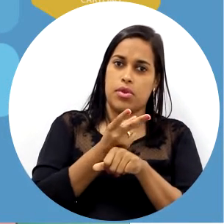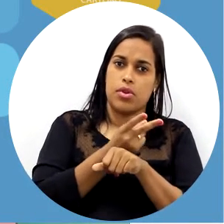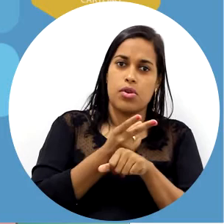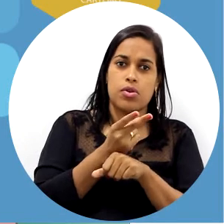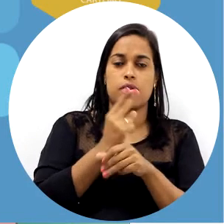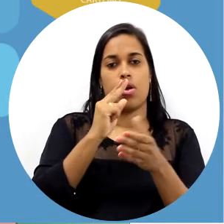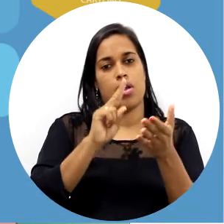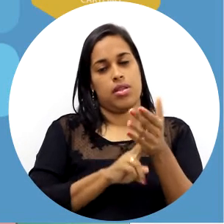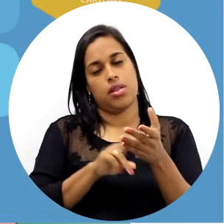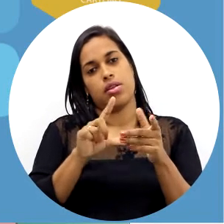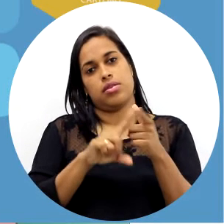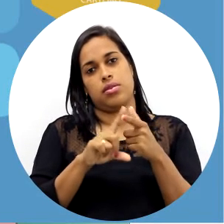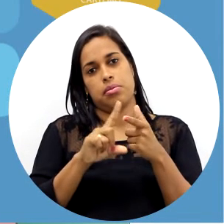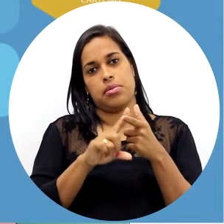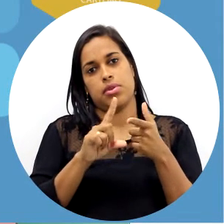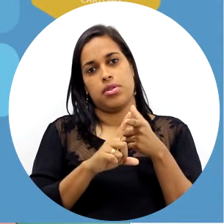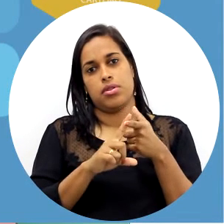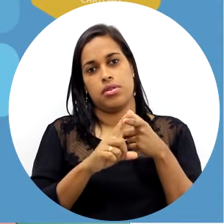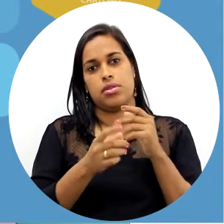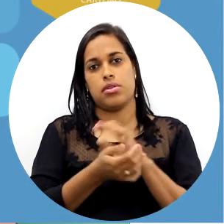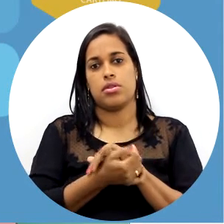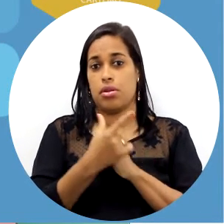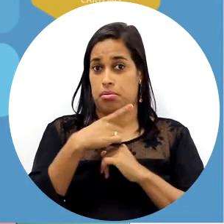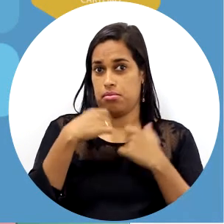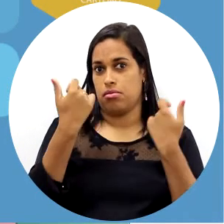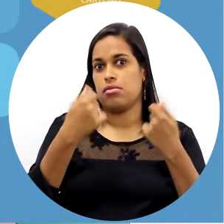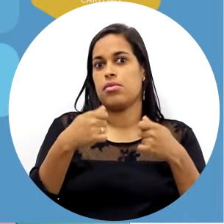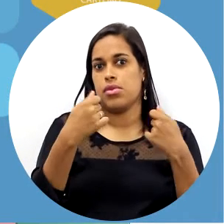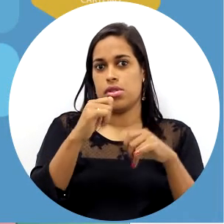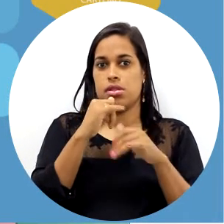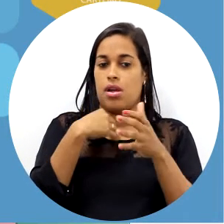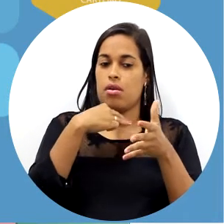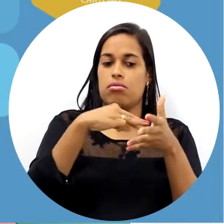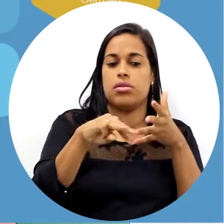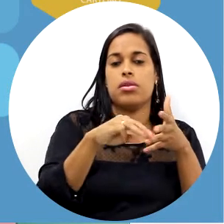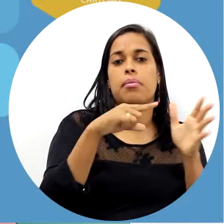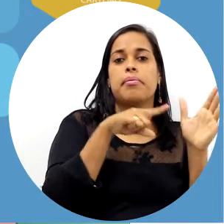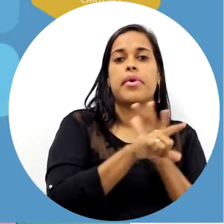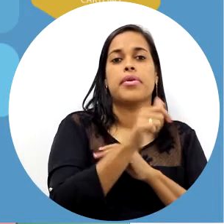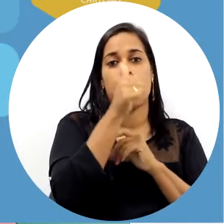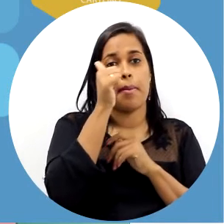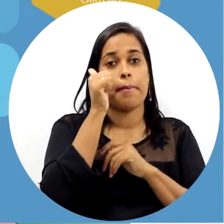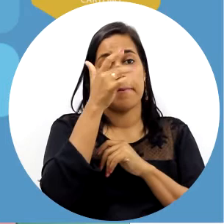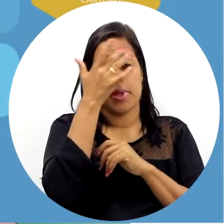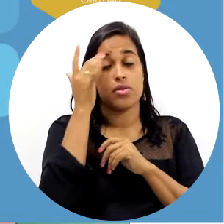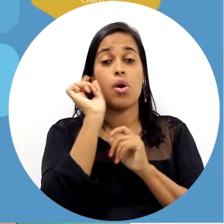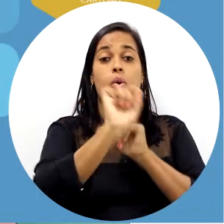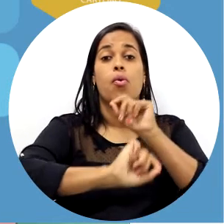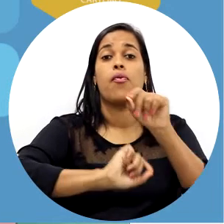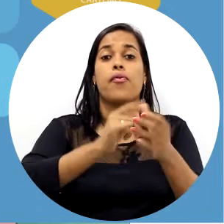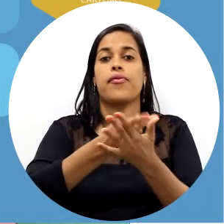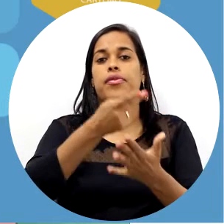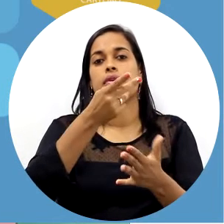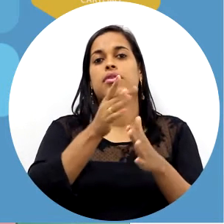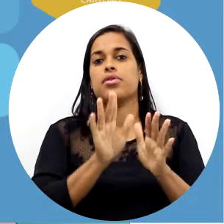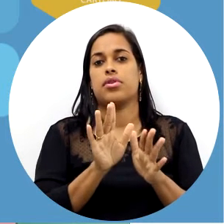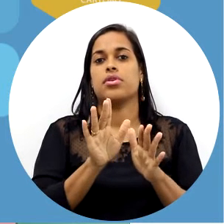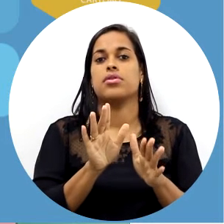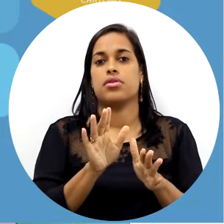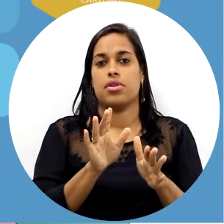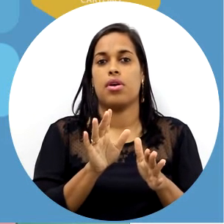carteiro, porque quando a carta sai dos correios, vai ao carteiro e ele tem que entregar, ou você pode perguntar à pessoa o que foi que houve. Então, quando eu